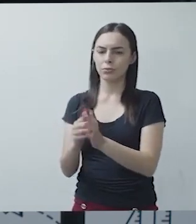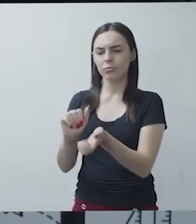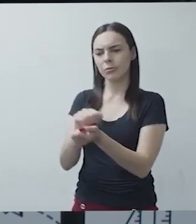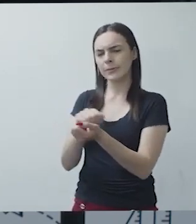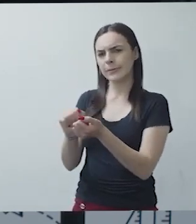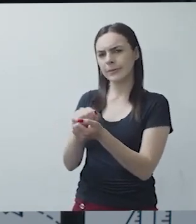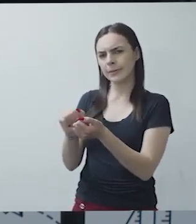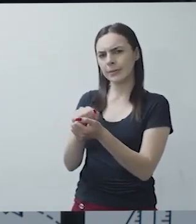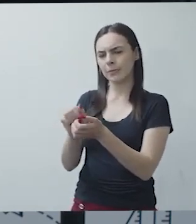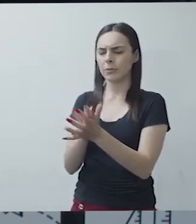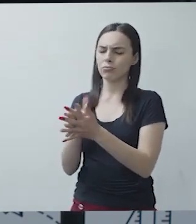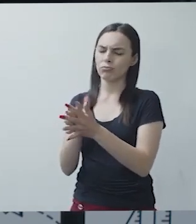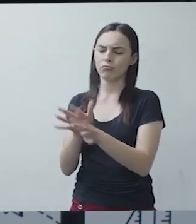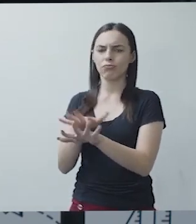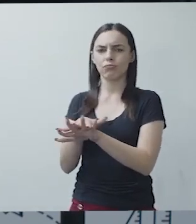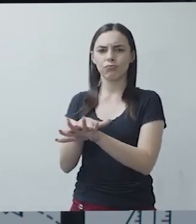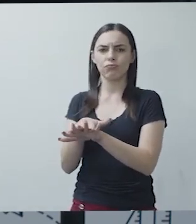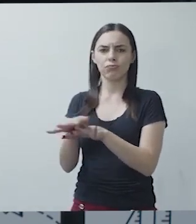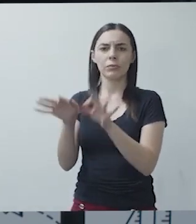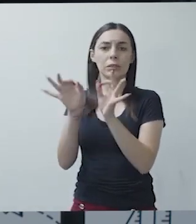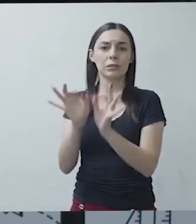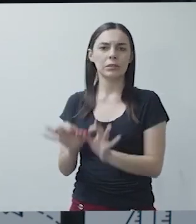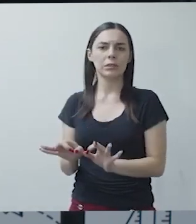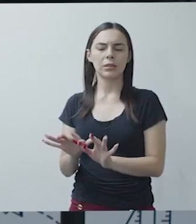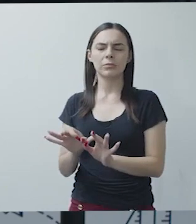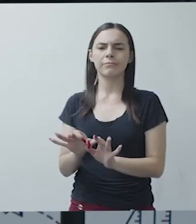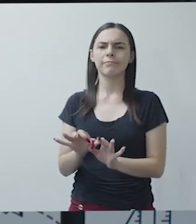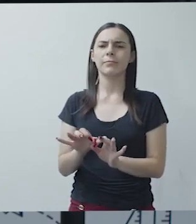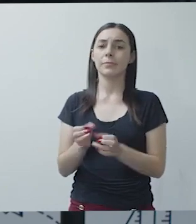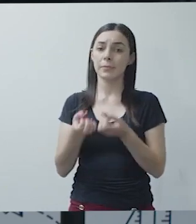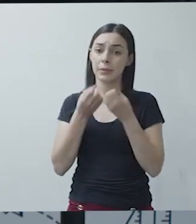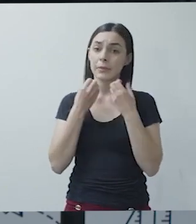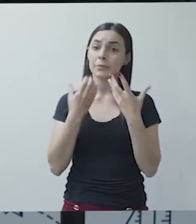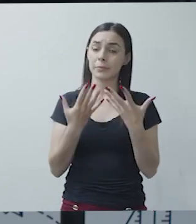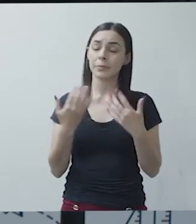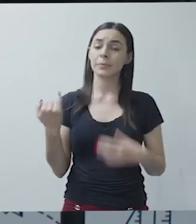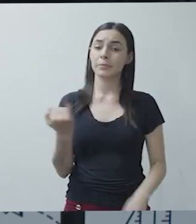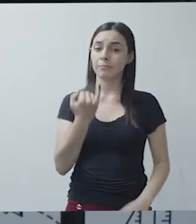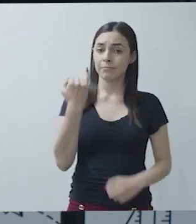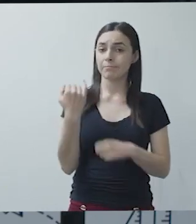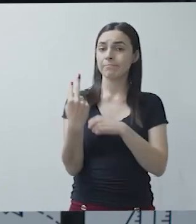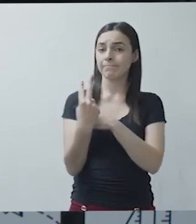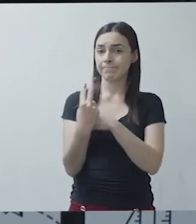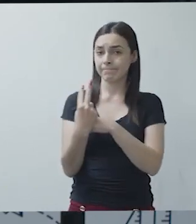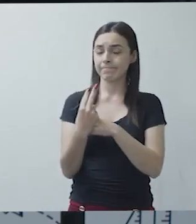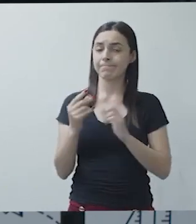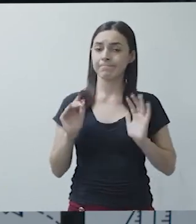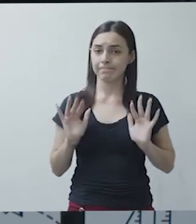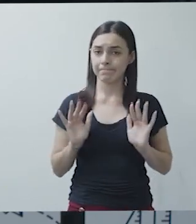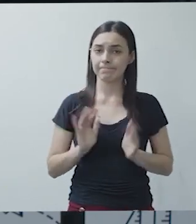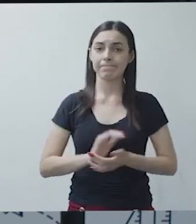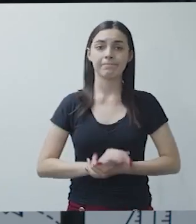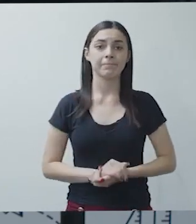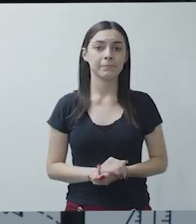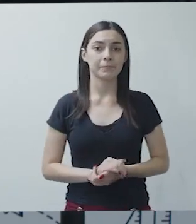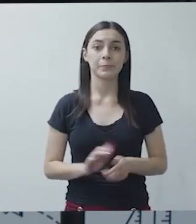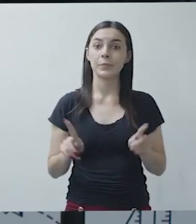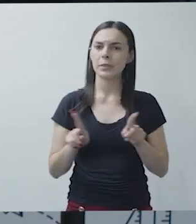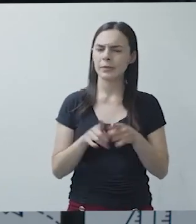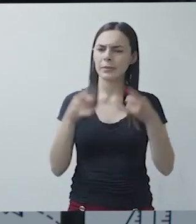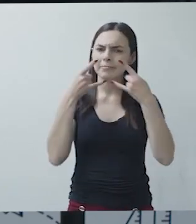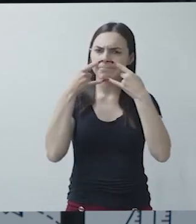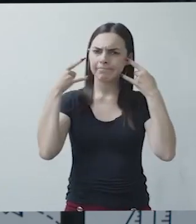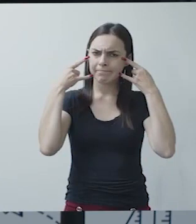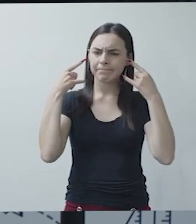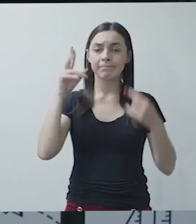sabão, bem saboadinha. Sempre é muito bom cuidar das nossas mãos, tá? E nunca esqueçam da máscara,